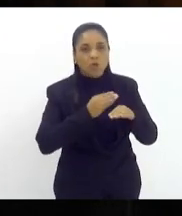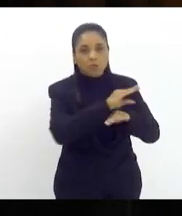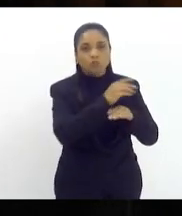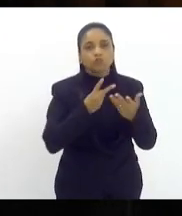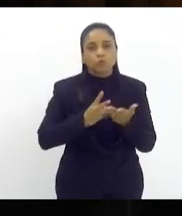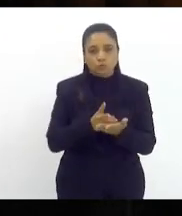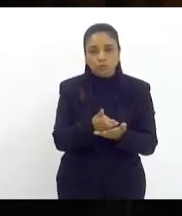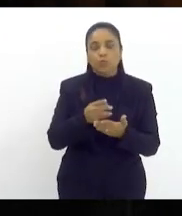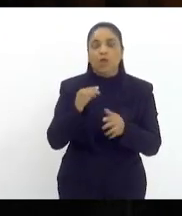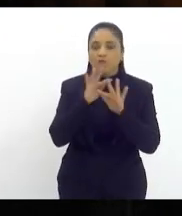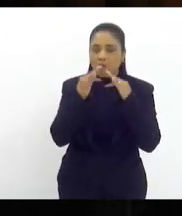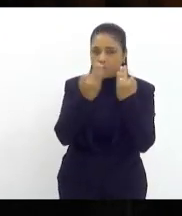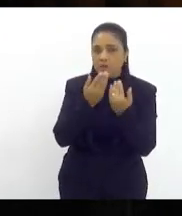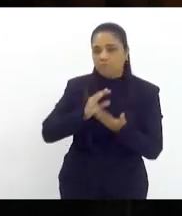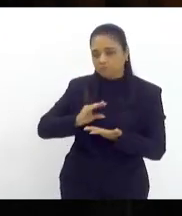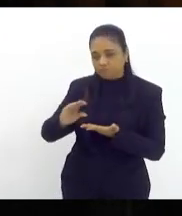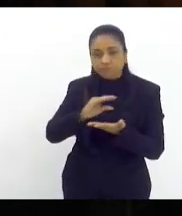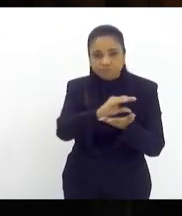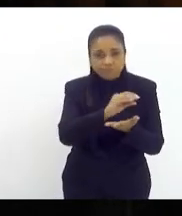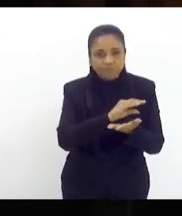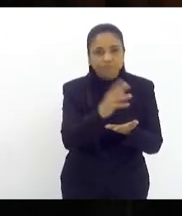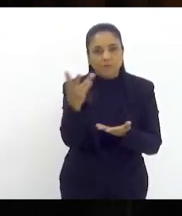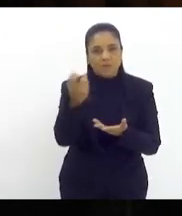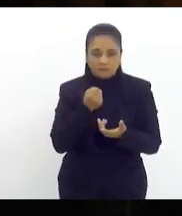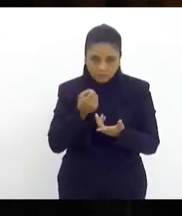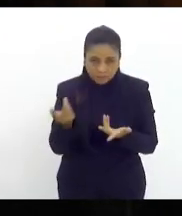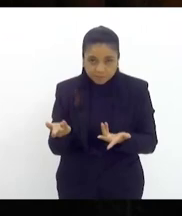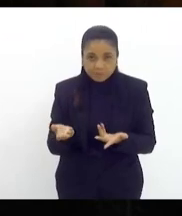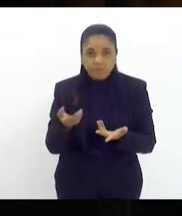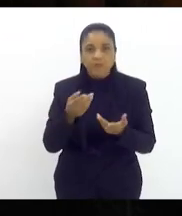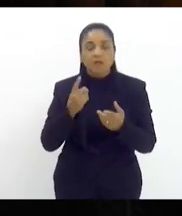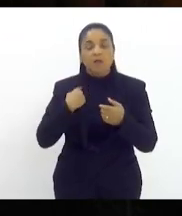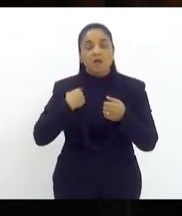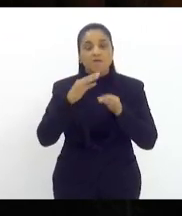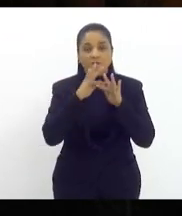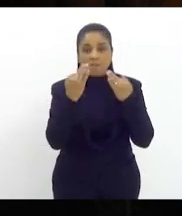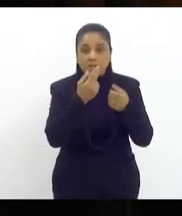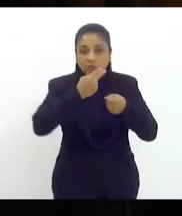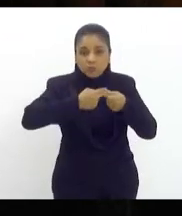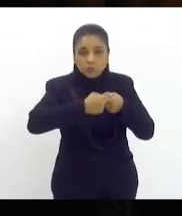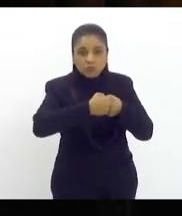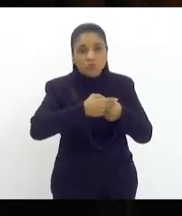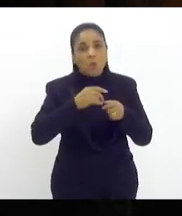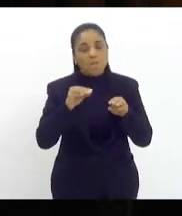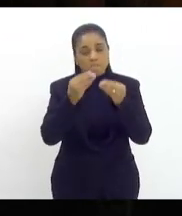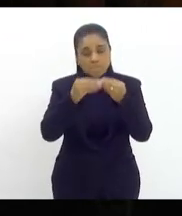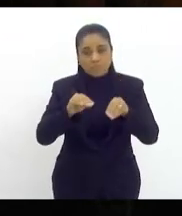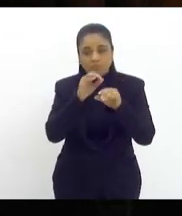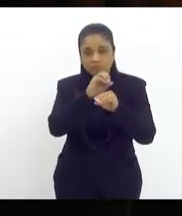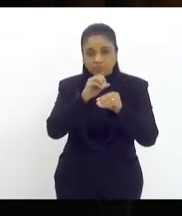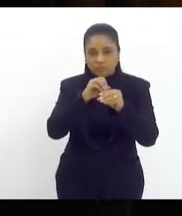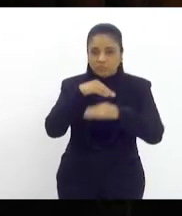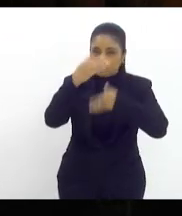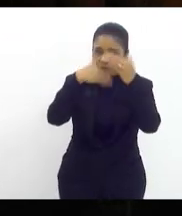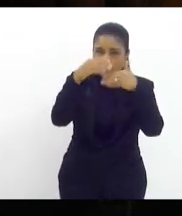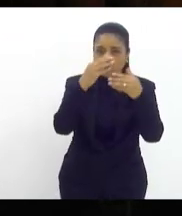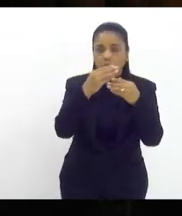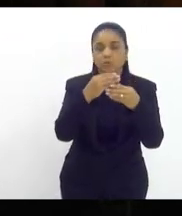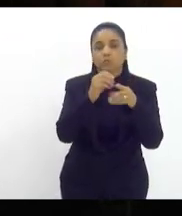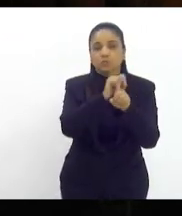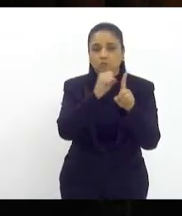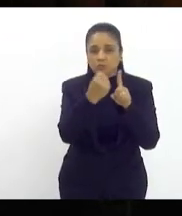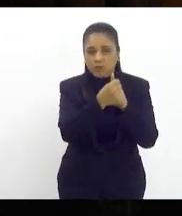para as famílias do interior que a gente tem um prejuízo do desenvolvimento econômico social porque as grandes